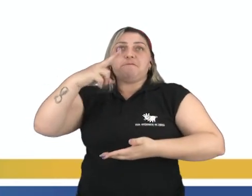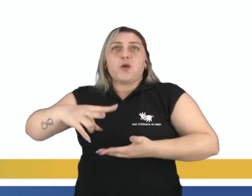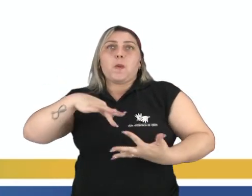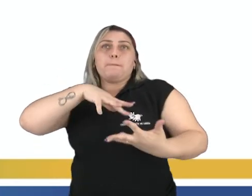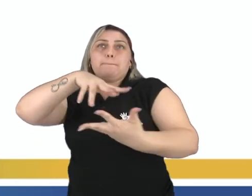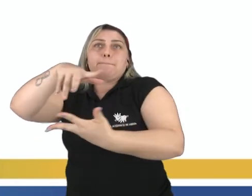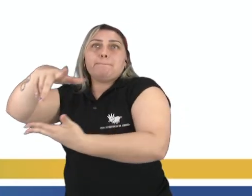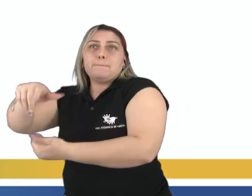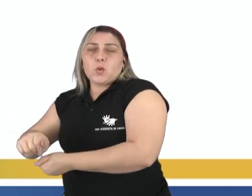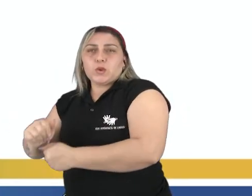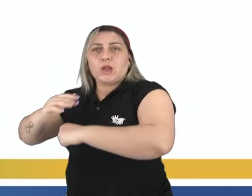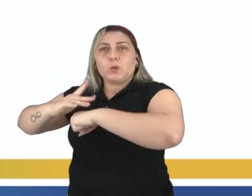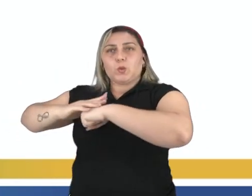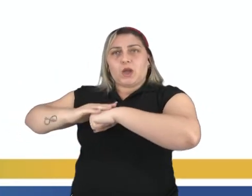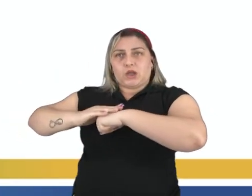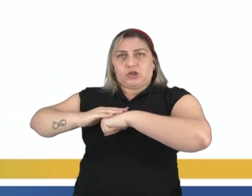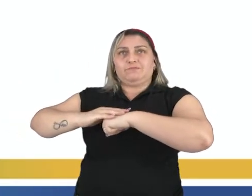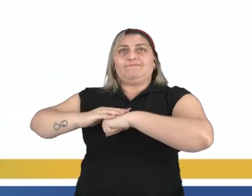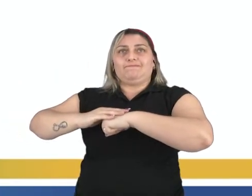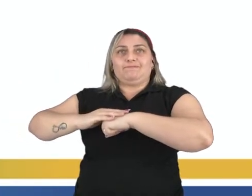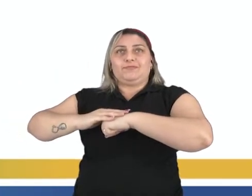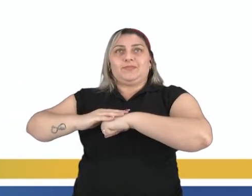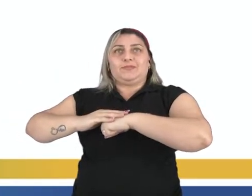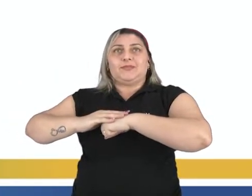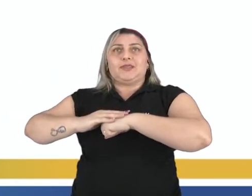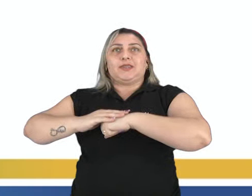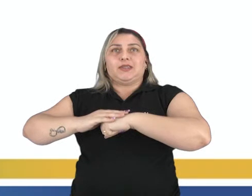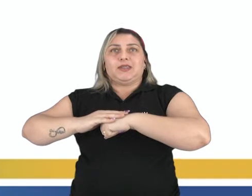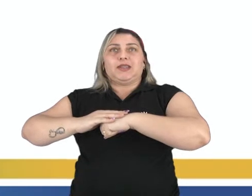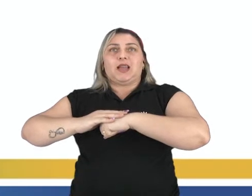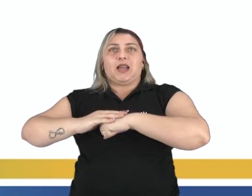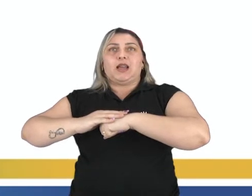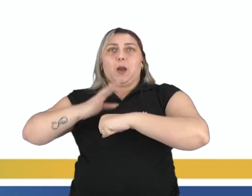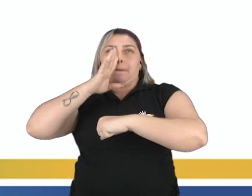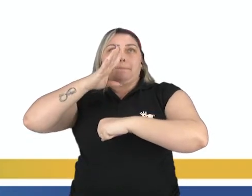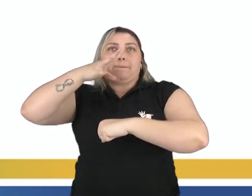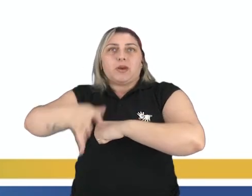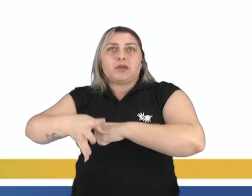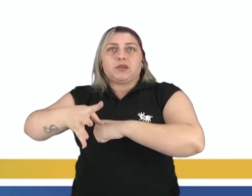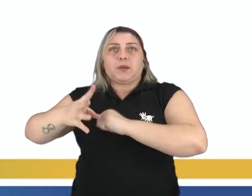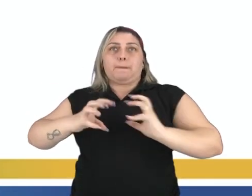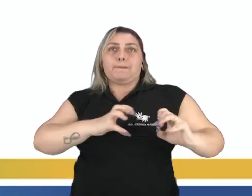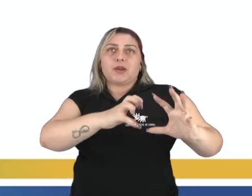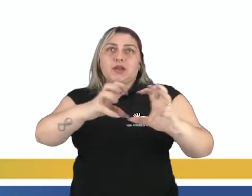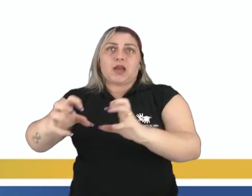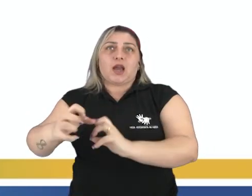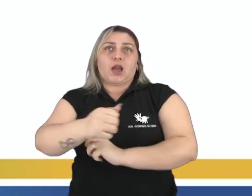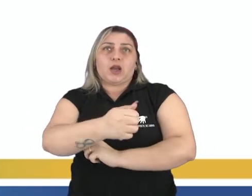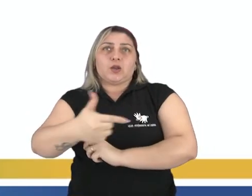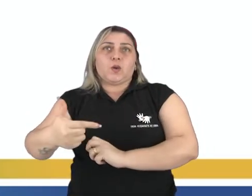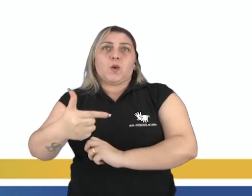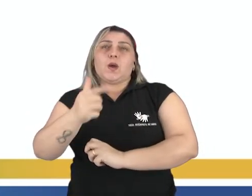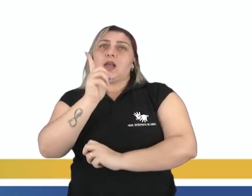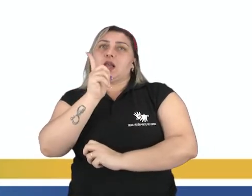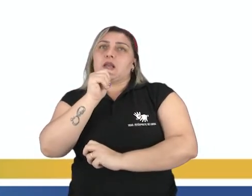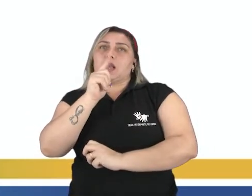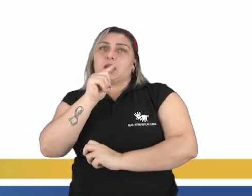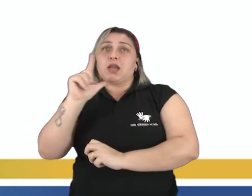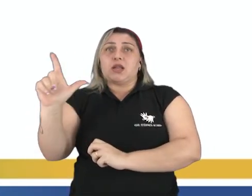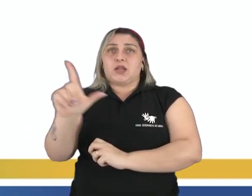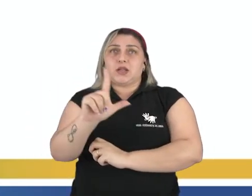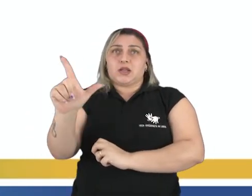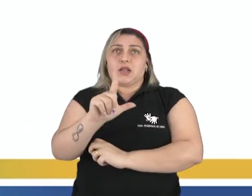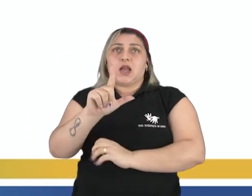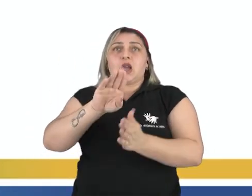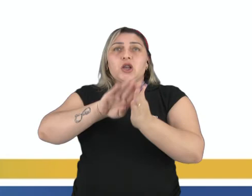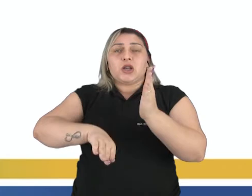quanto o mundo está doente discutiu-se muito ameaçou se briga 12 litros de água